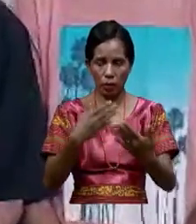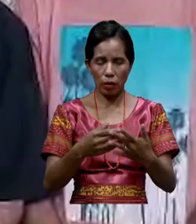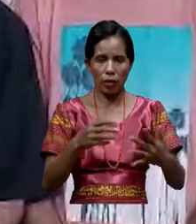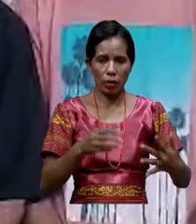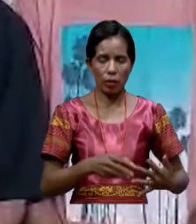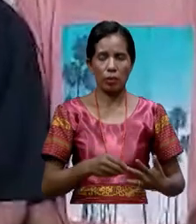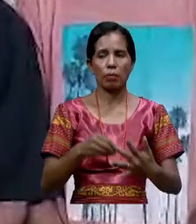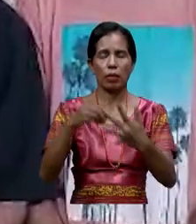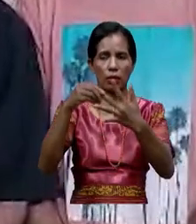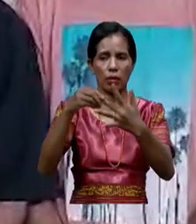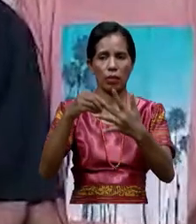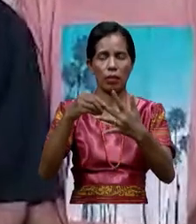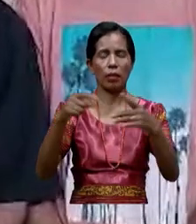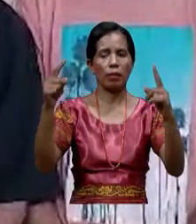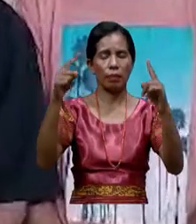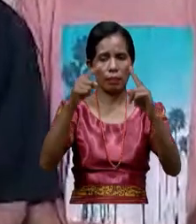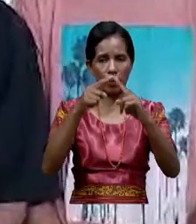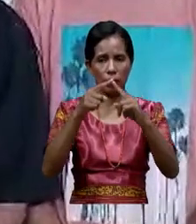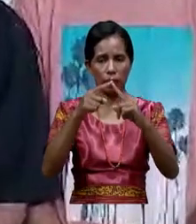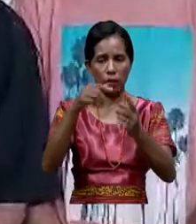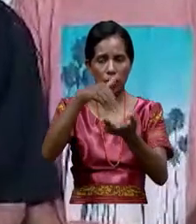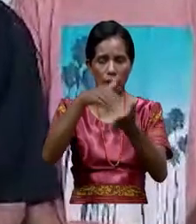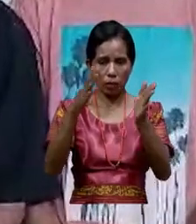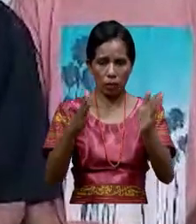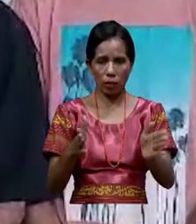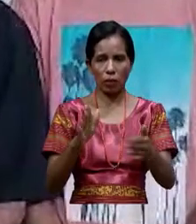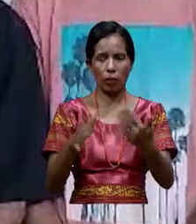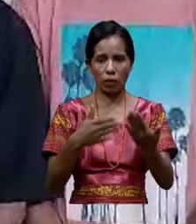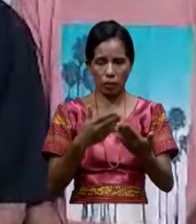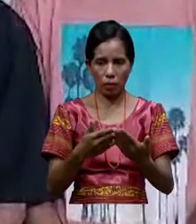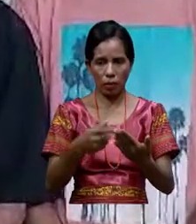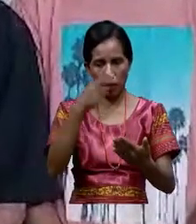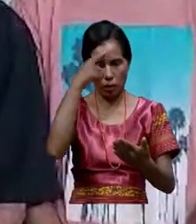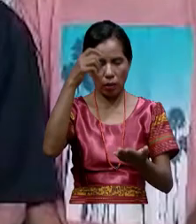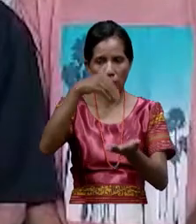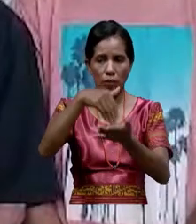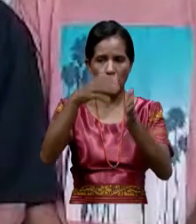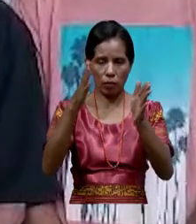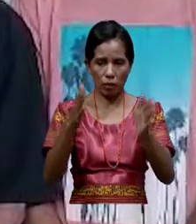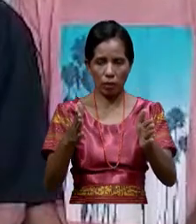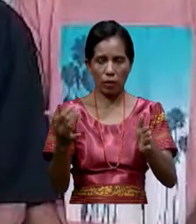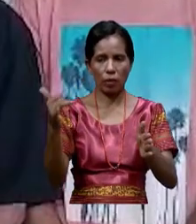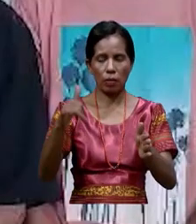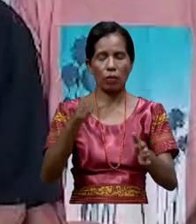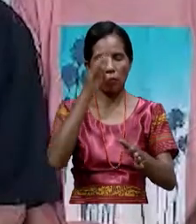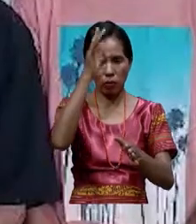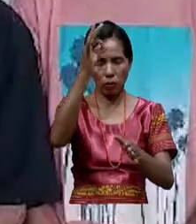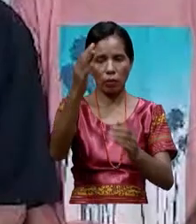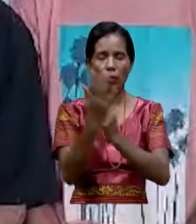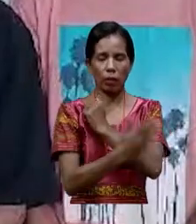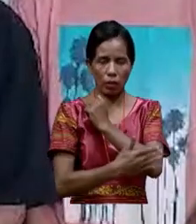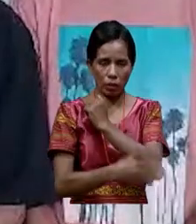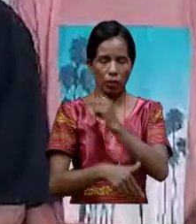especial ba estudantes sira, também estudantes, mas futuro raira nem